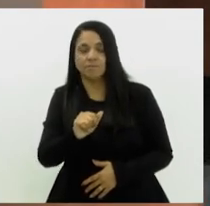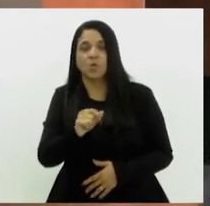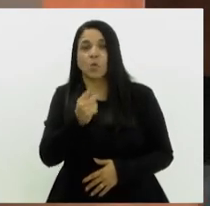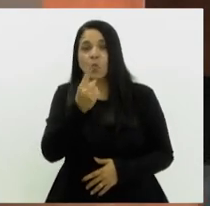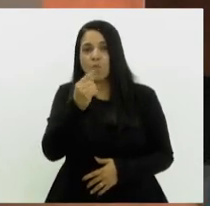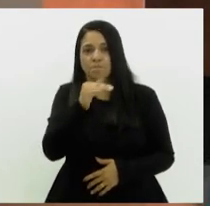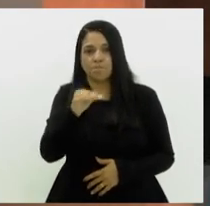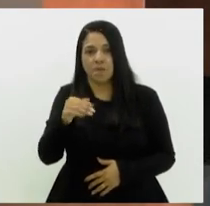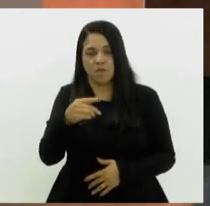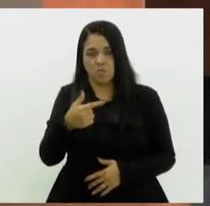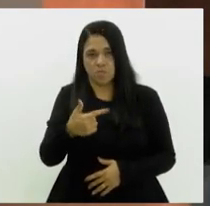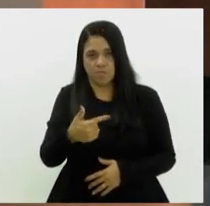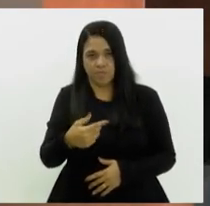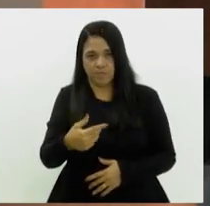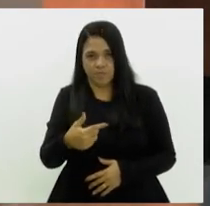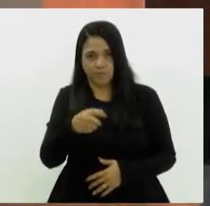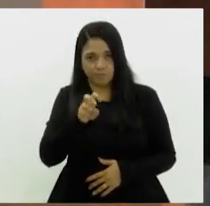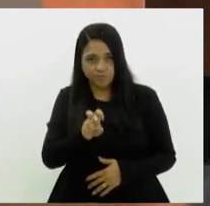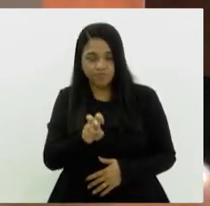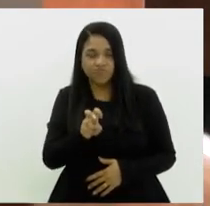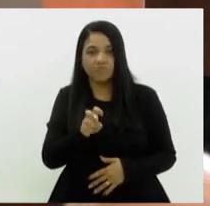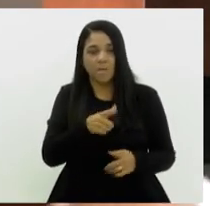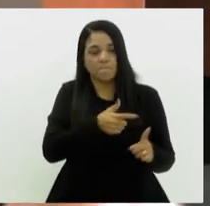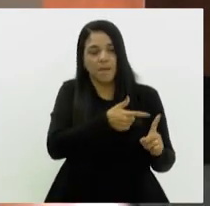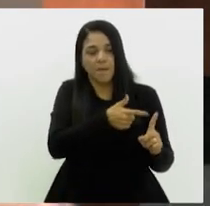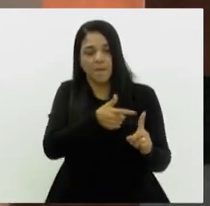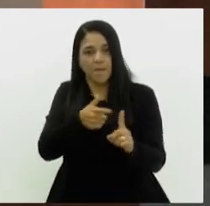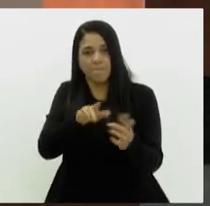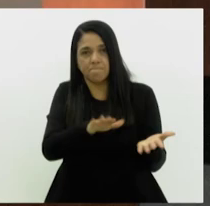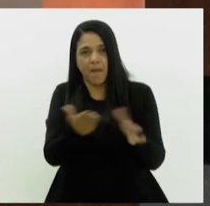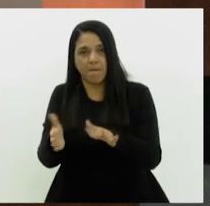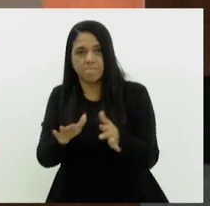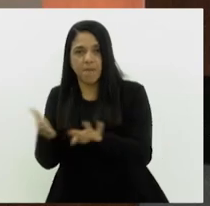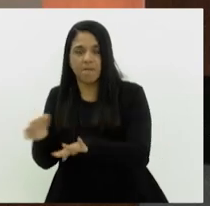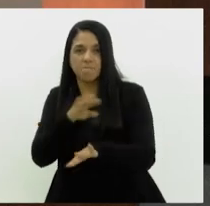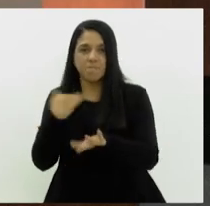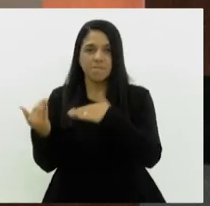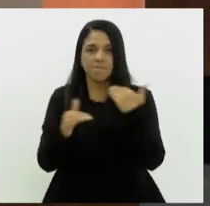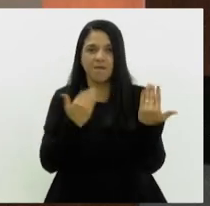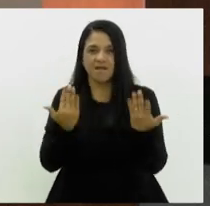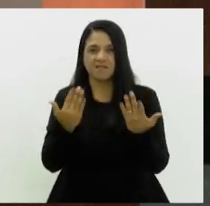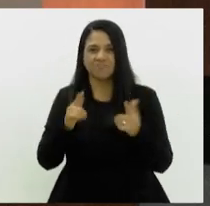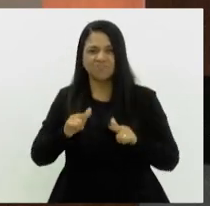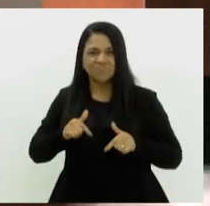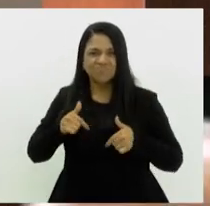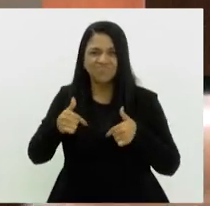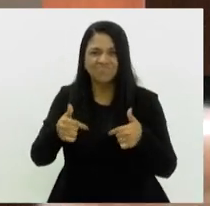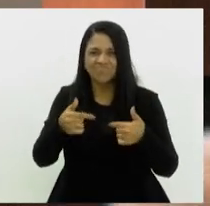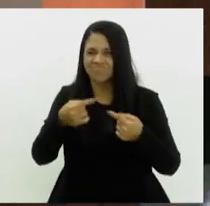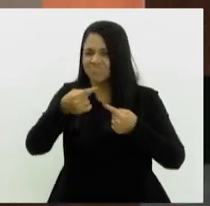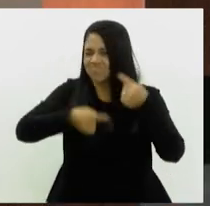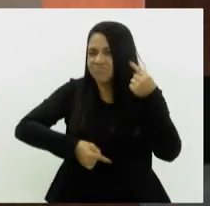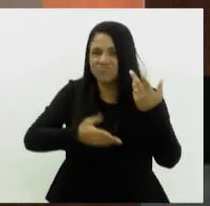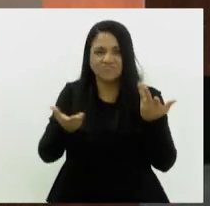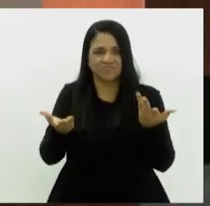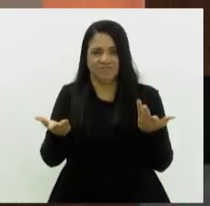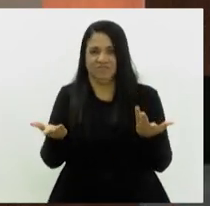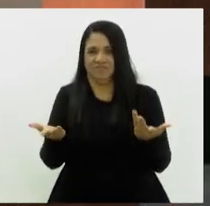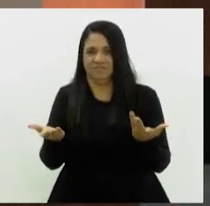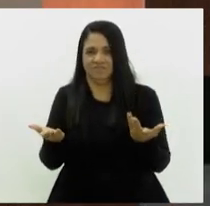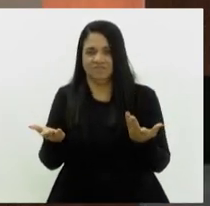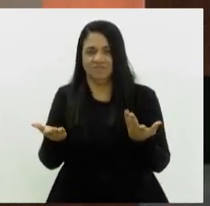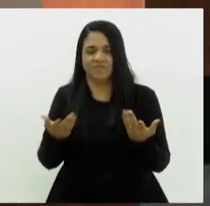morta pelo Estado de Israel numa ação absolutamente desproporcional que está sendo colocada em curso.